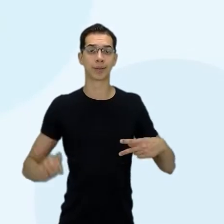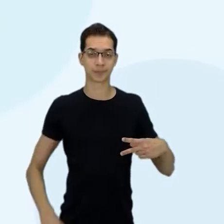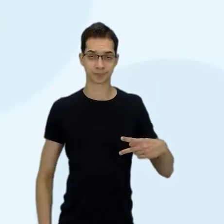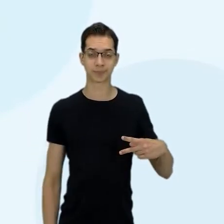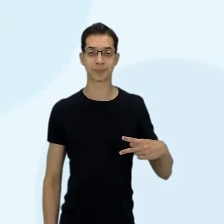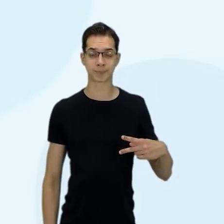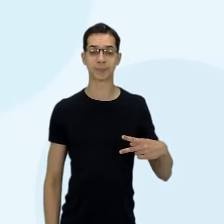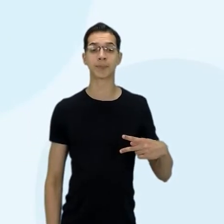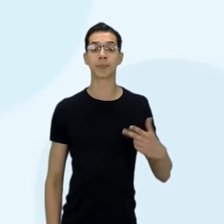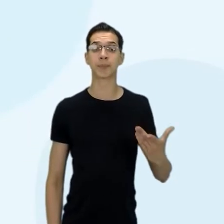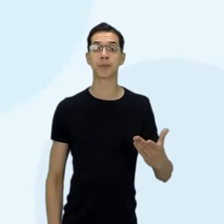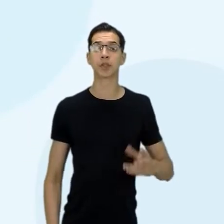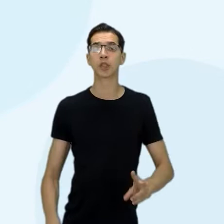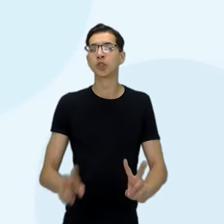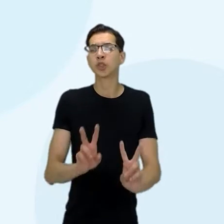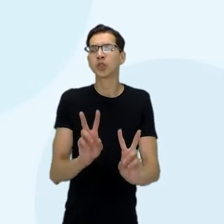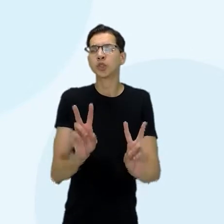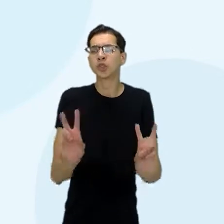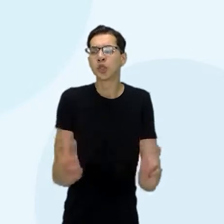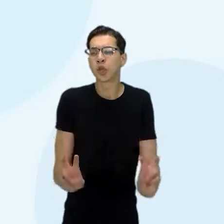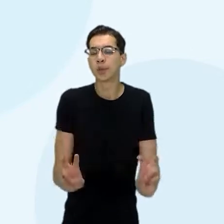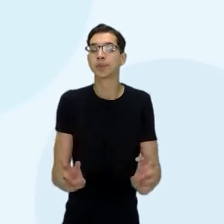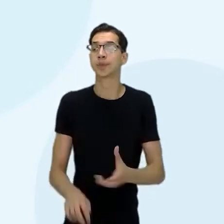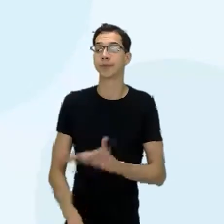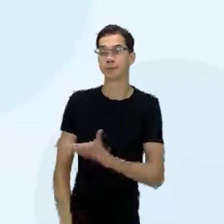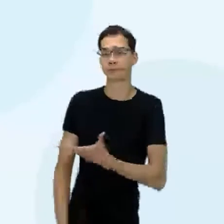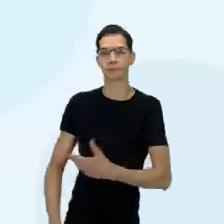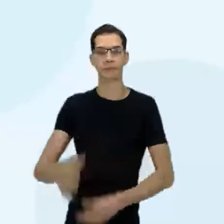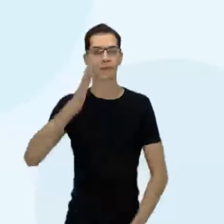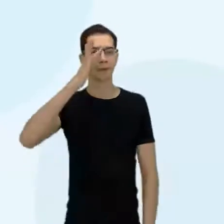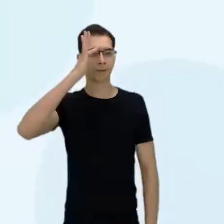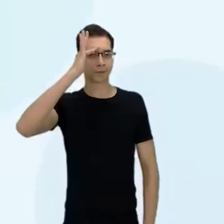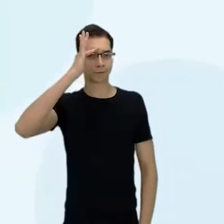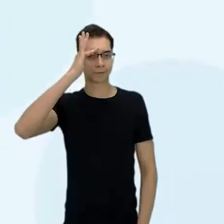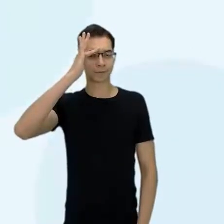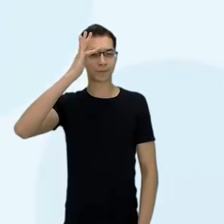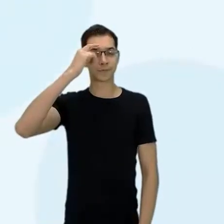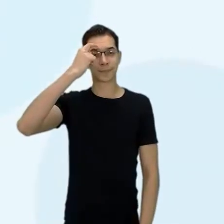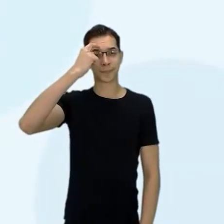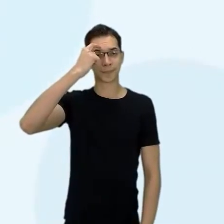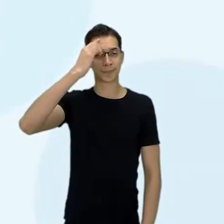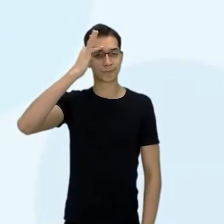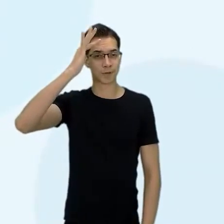físico, cientista, pensador, filósofo chamado